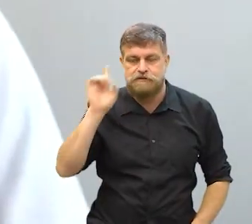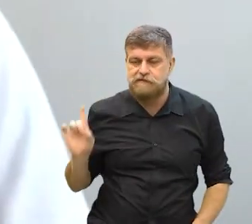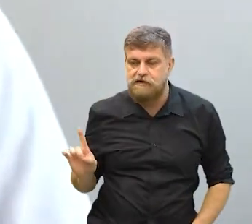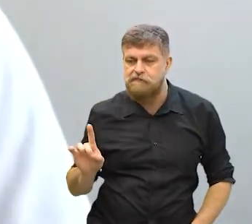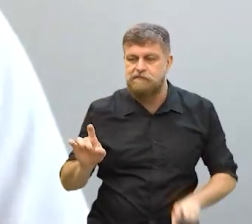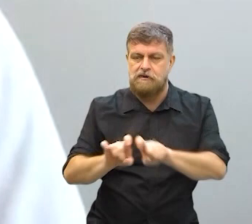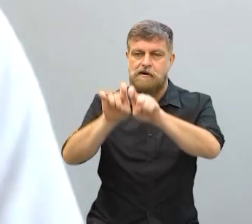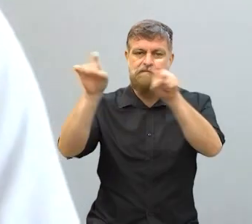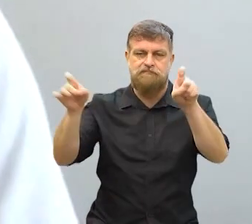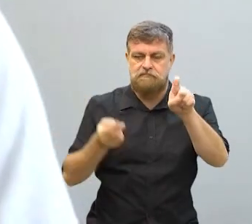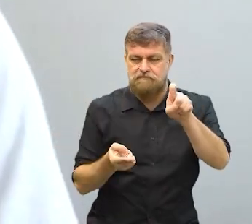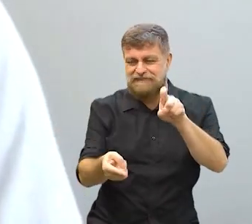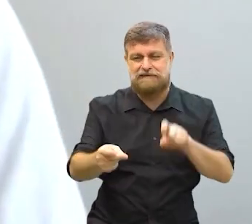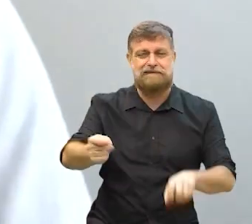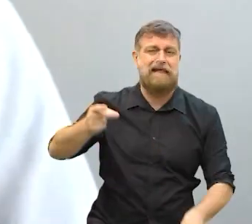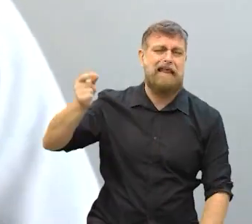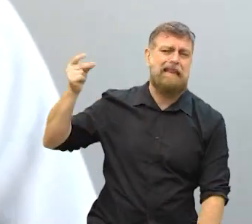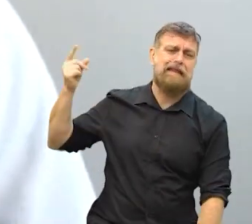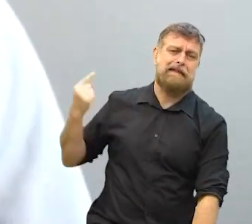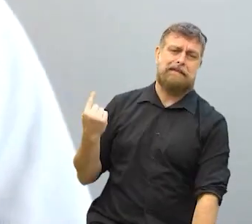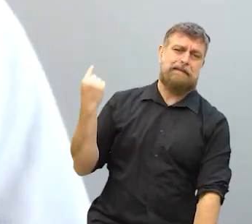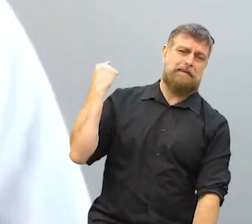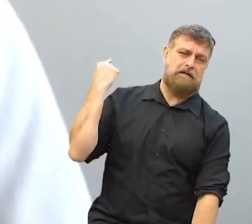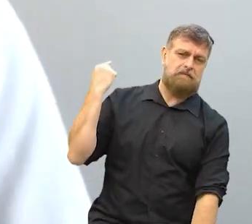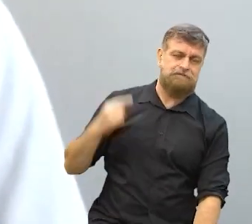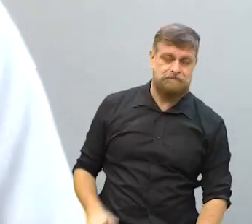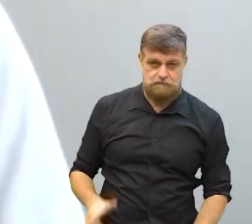fez o Papa Nicolau. Essa é uma particularidade. O